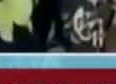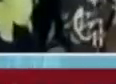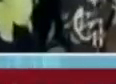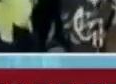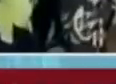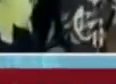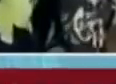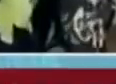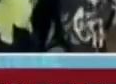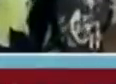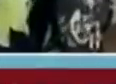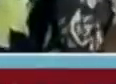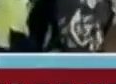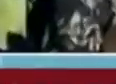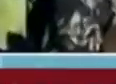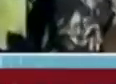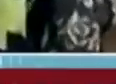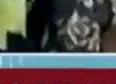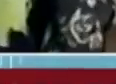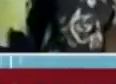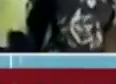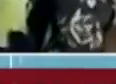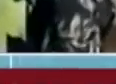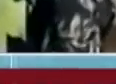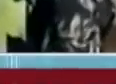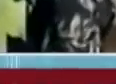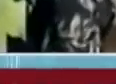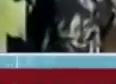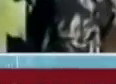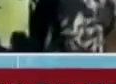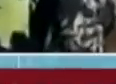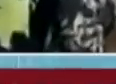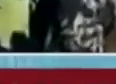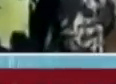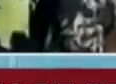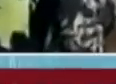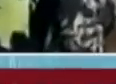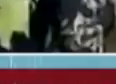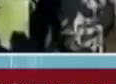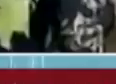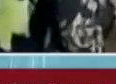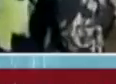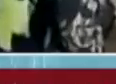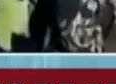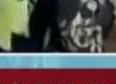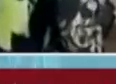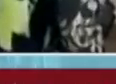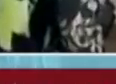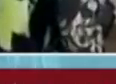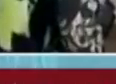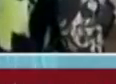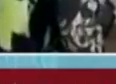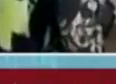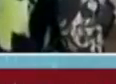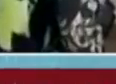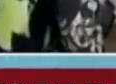dia Tiradentes, ele realmente enforcou a nossa liberdade. Deputada Carla Zambelli, muito obrigado pela atenção, pela gentileza e bom feriado.